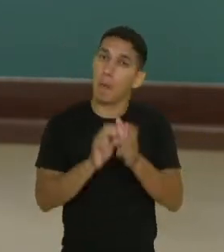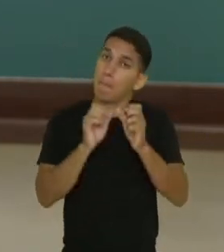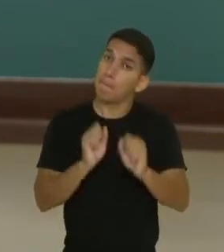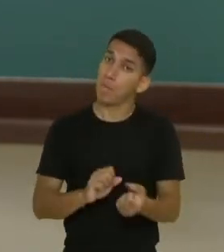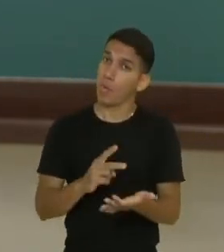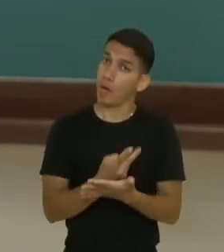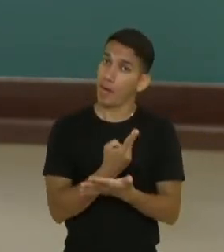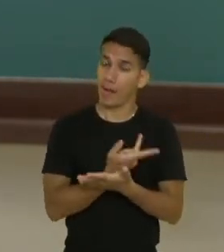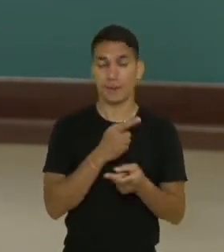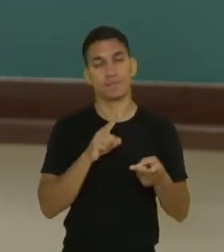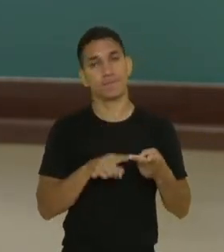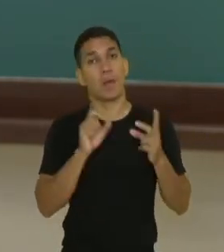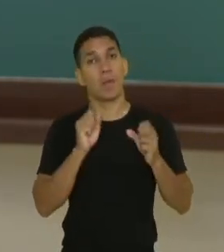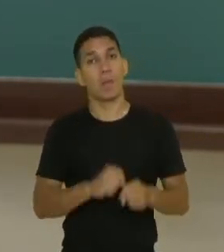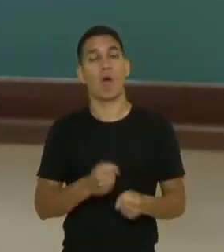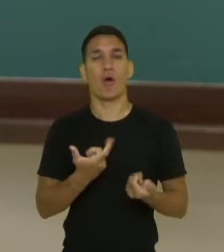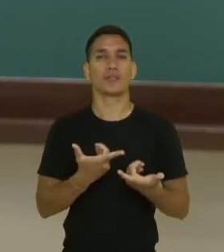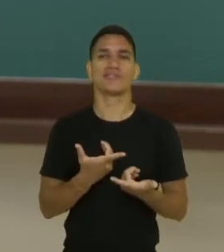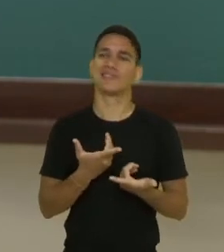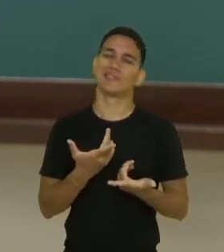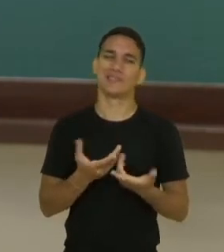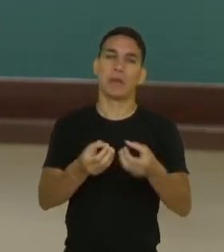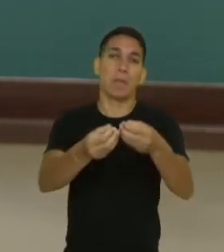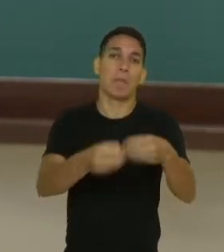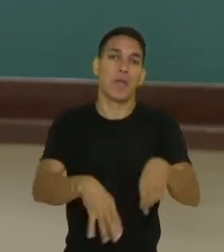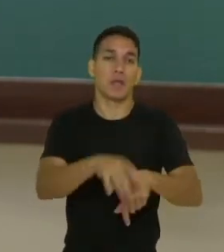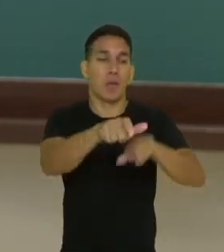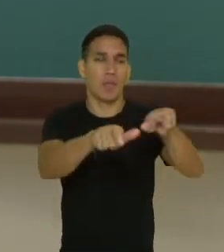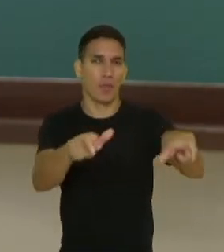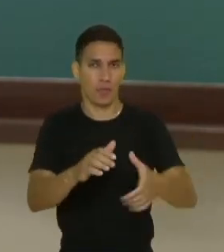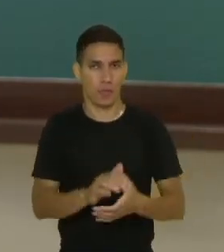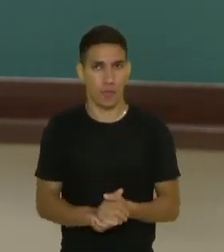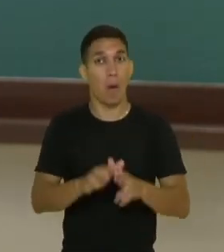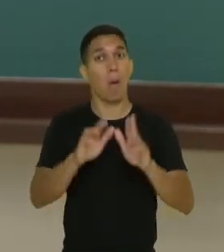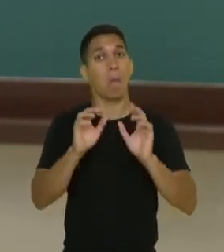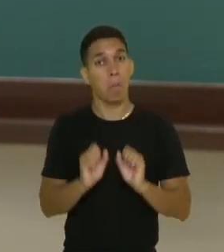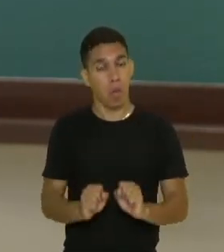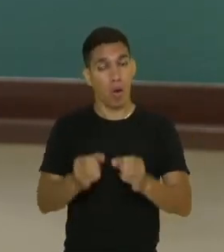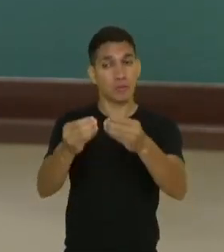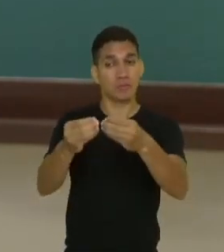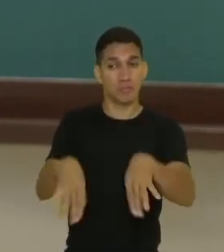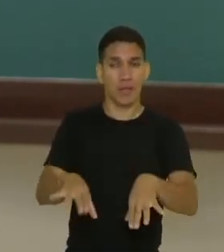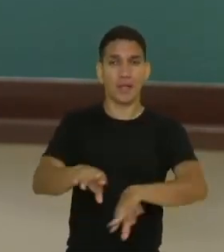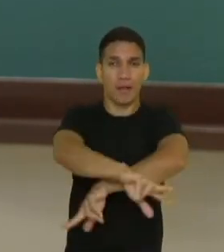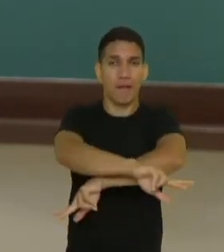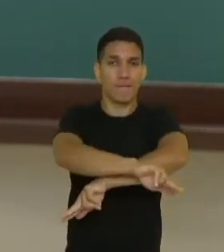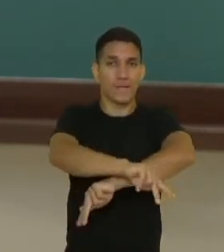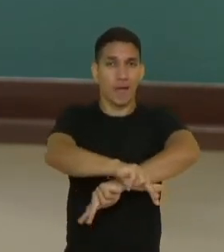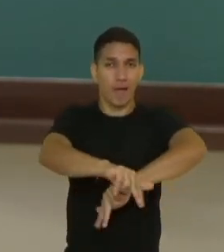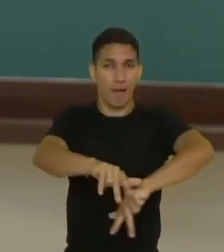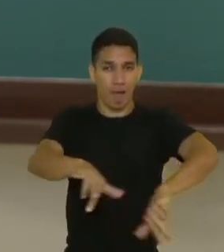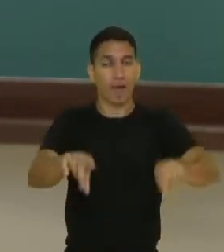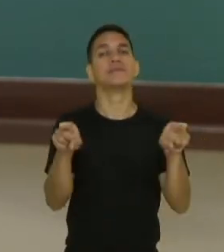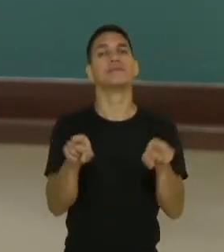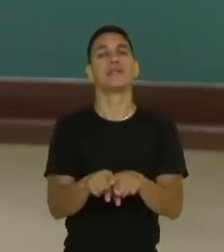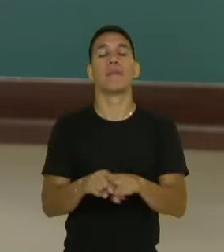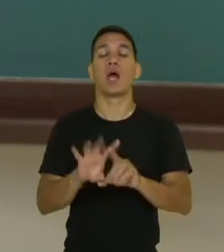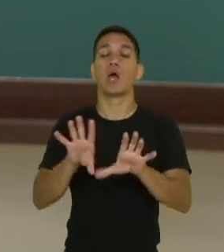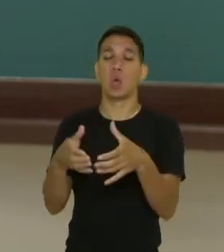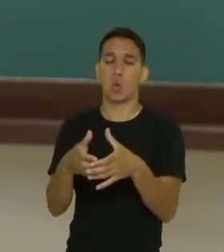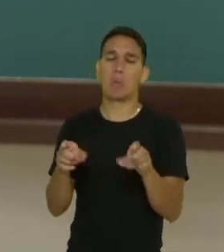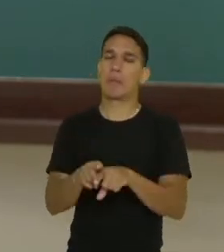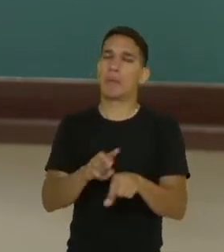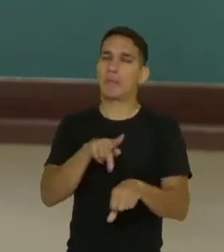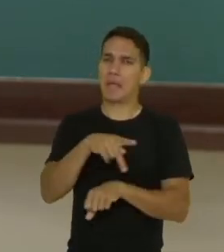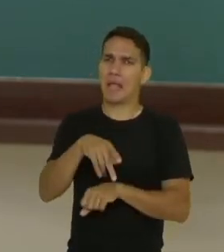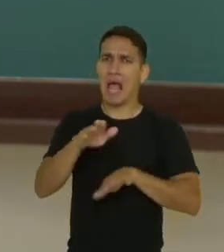erradas, elas podem magoar pessoas, elas podem magoar etnias, grupos e países. E mesmo assim a gente não